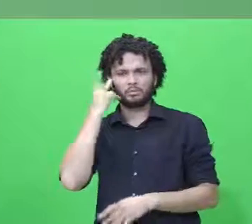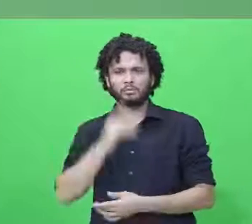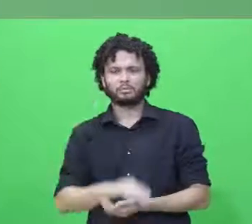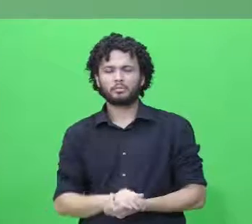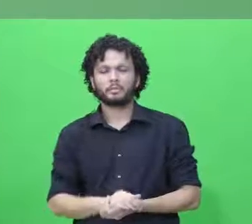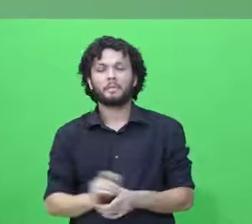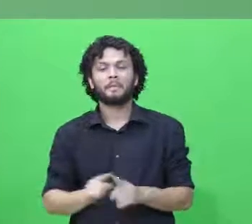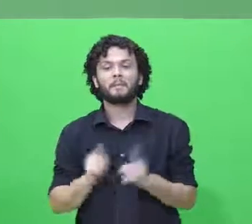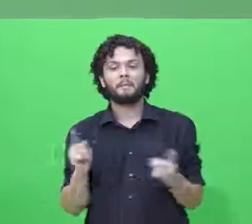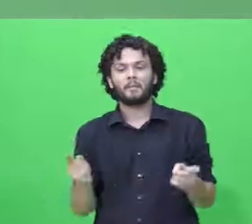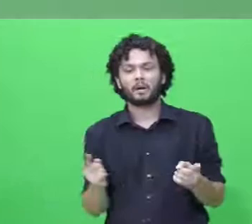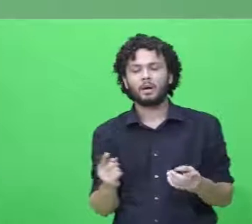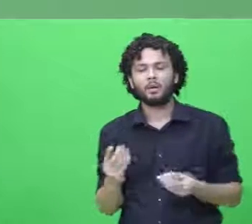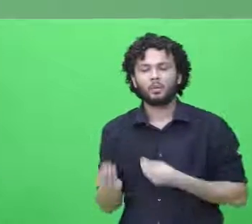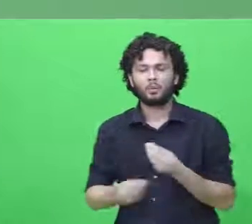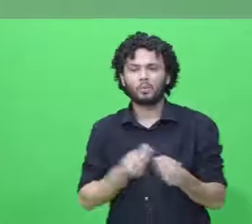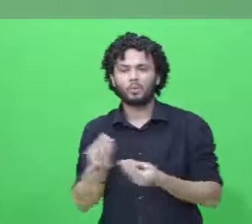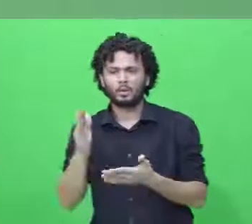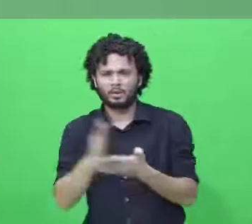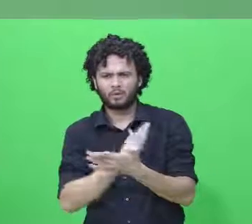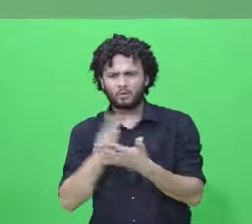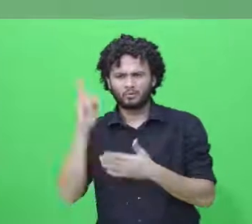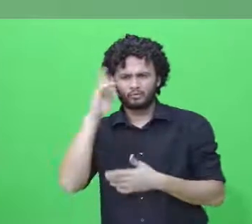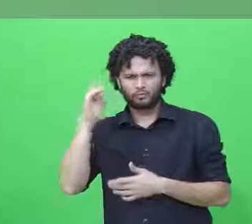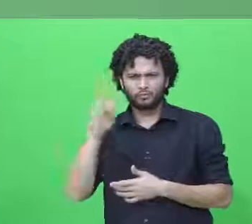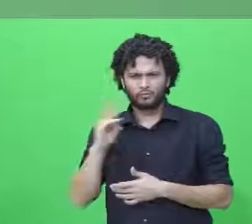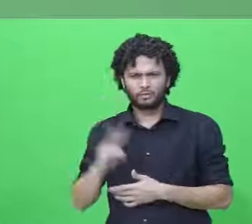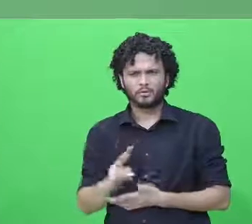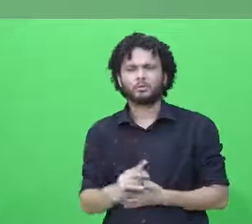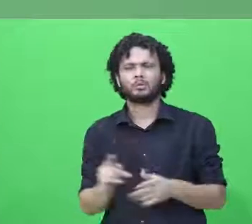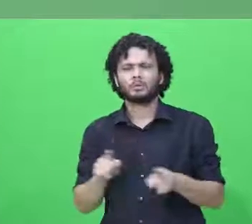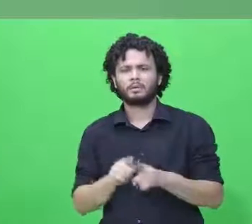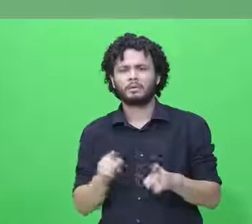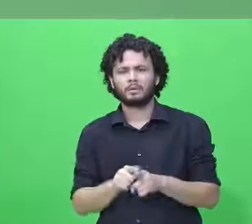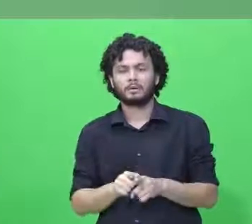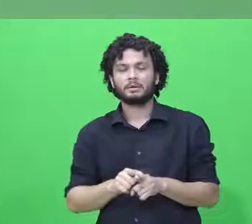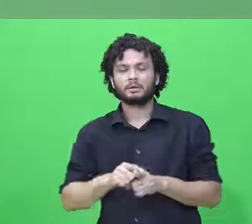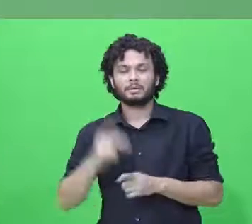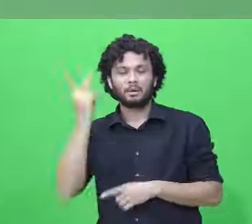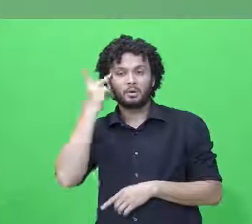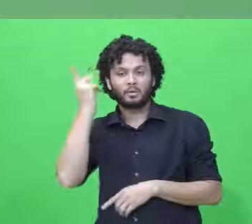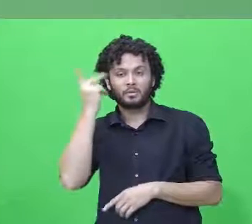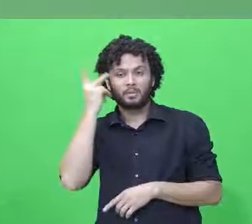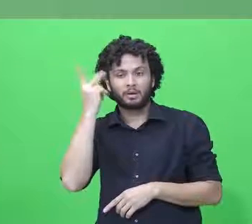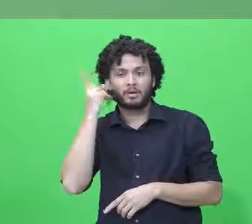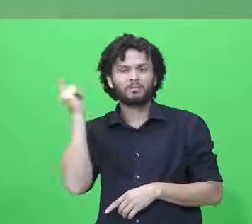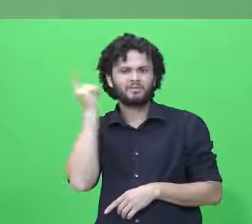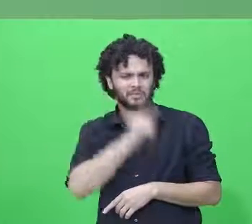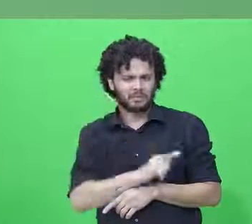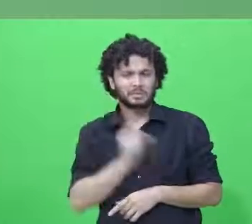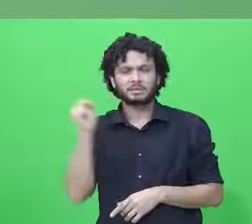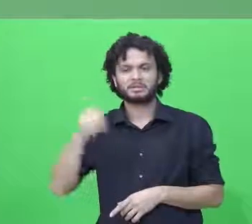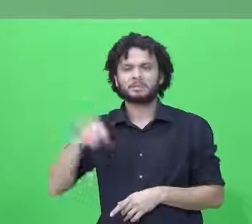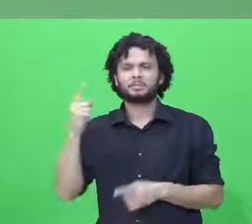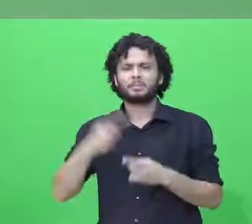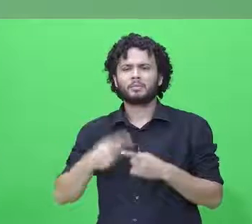em compensação, né, como alguns historiadores também colocam, São Paulo, ele vence indiretamente.